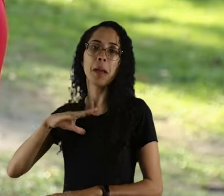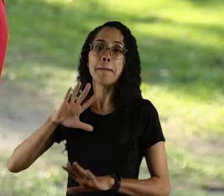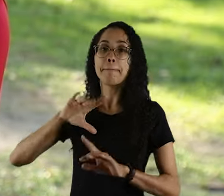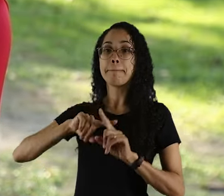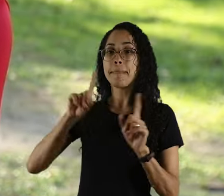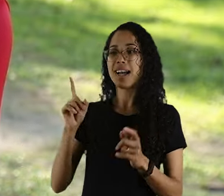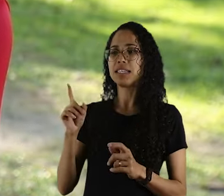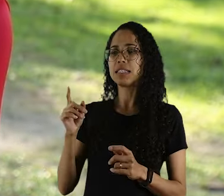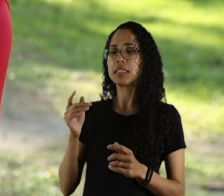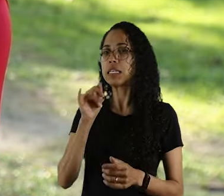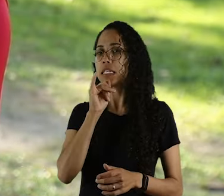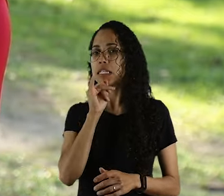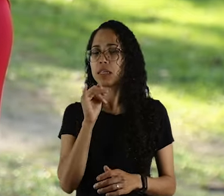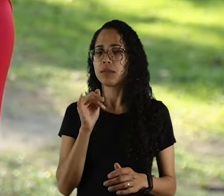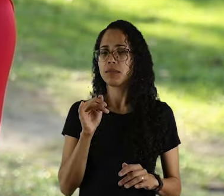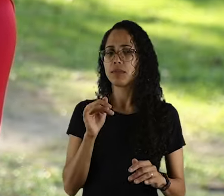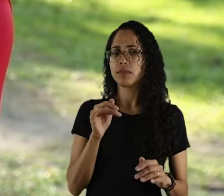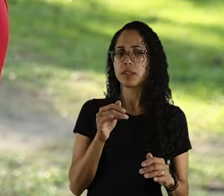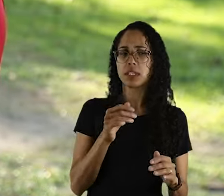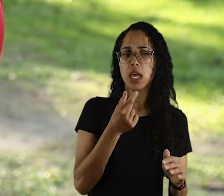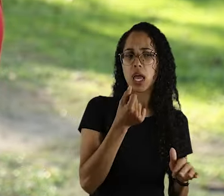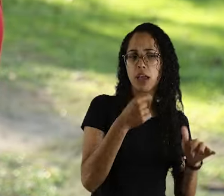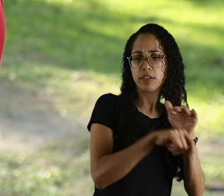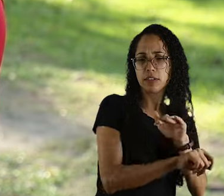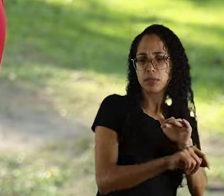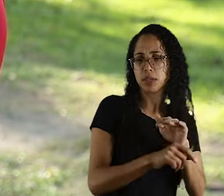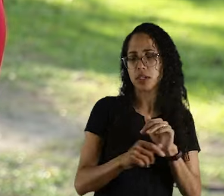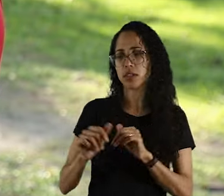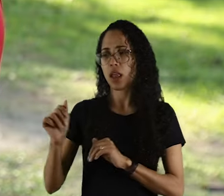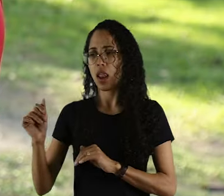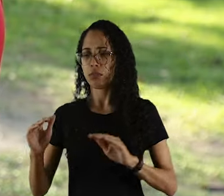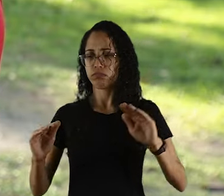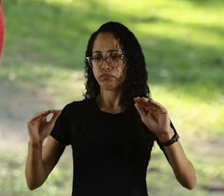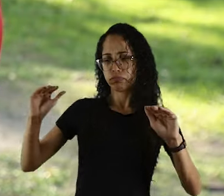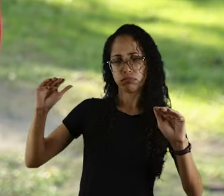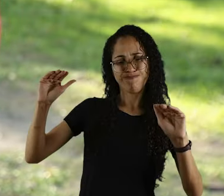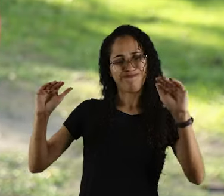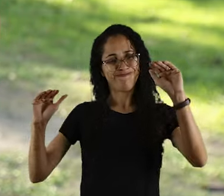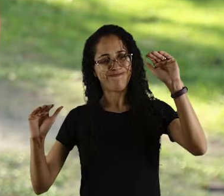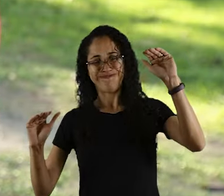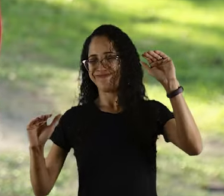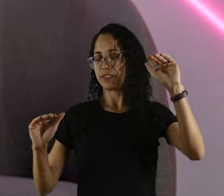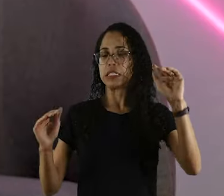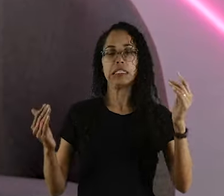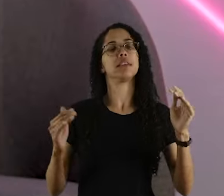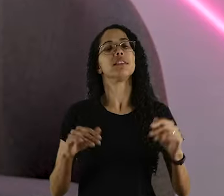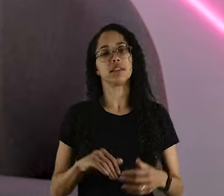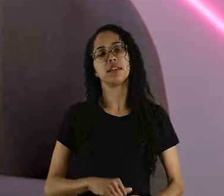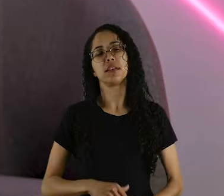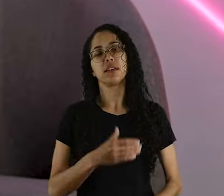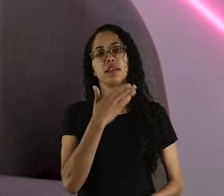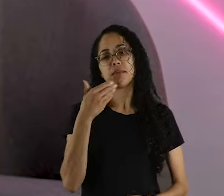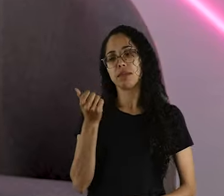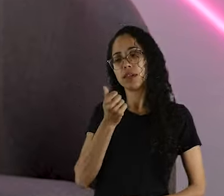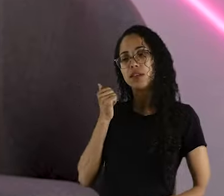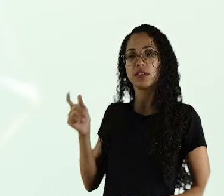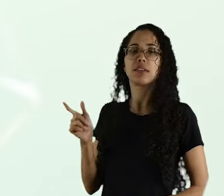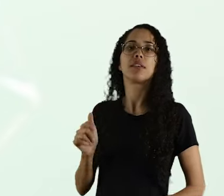o rendimento dela com os meus investimentos, que são ainda conservadores, dá muita diferença no longo prazo. Não tenho